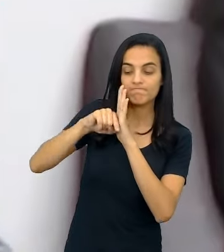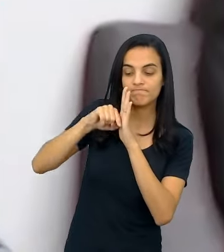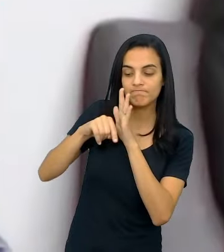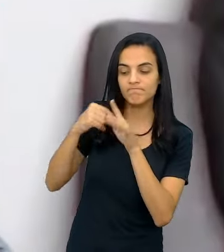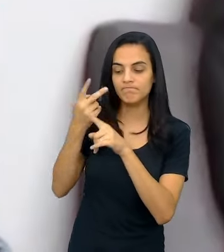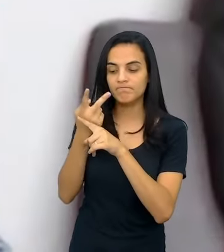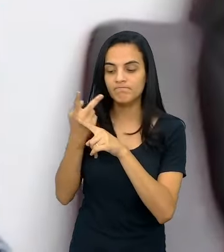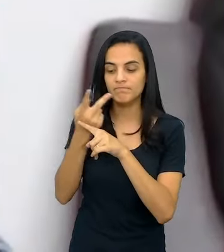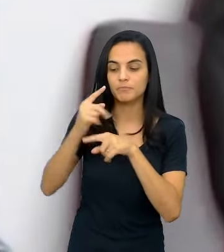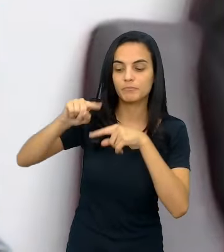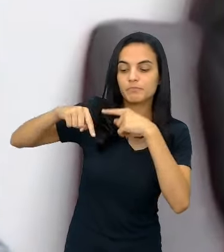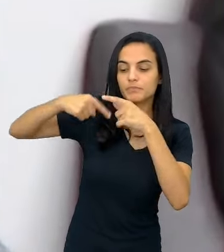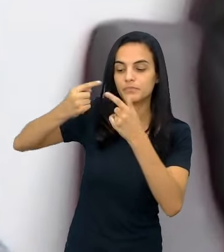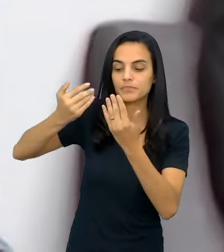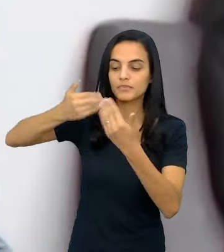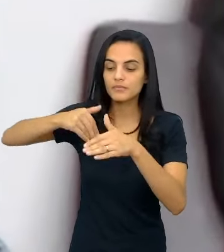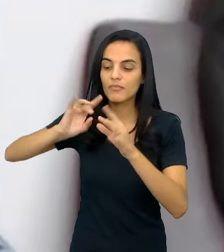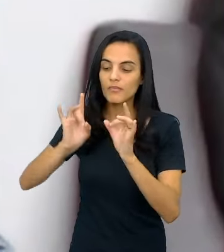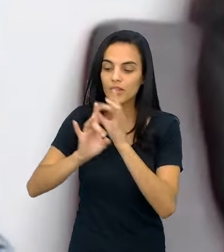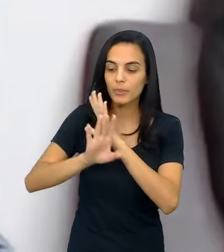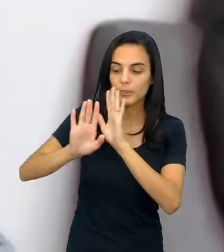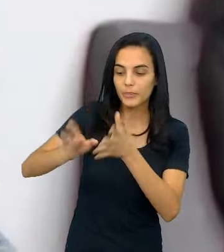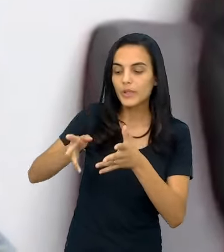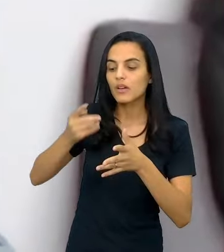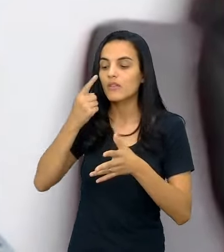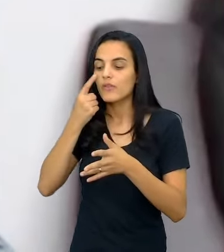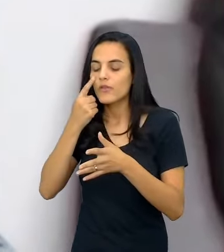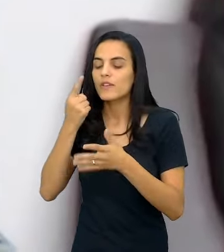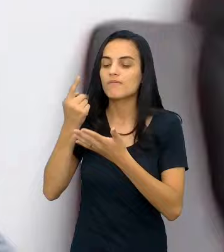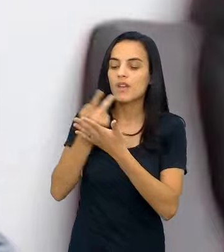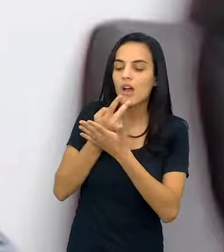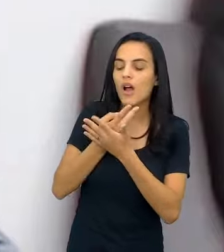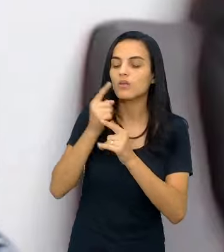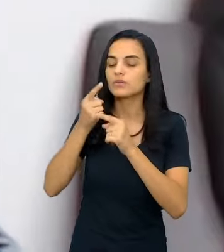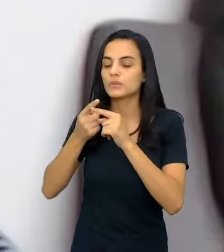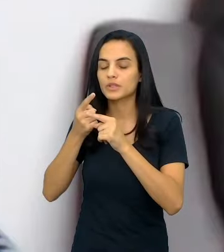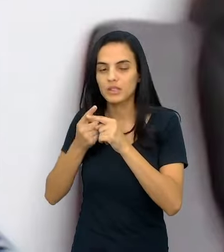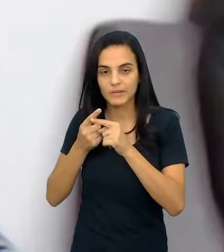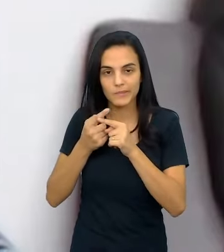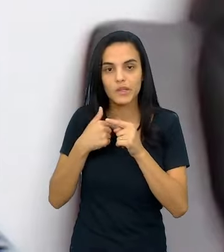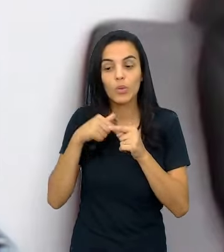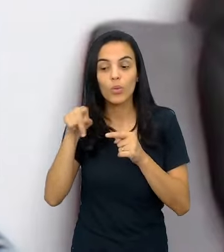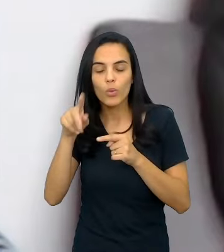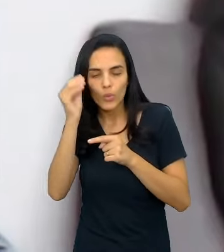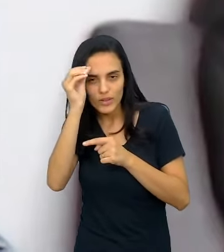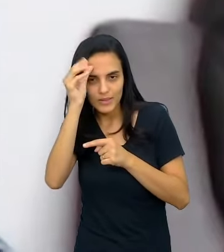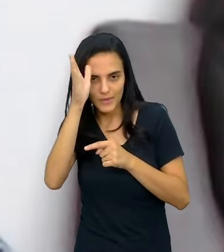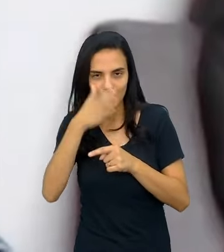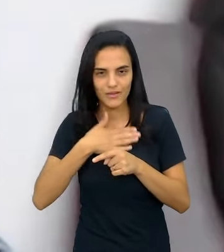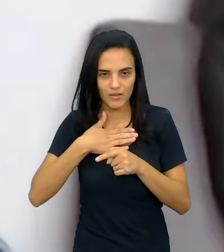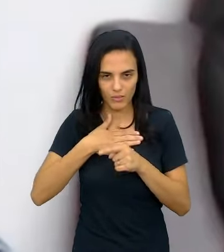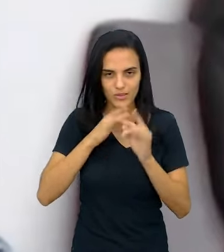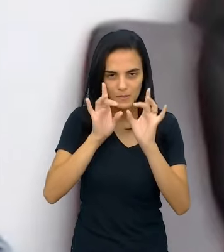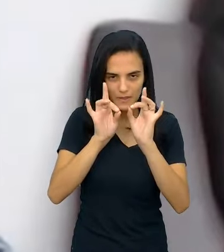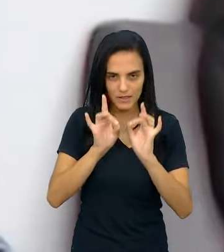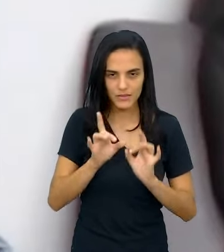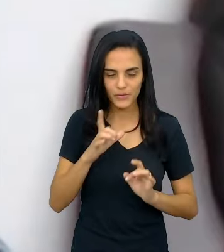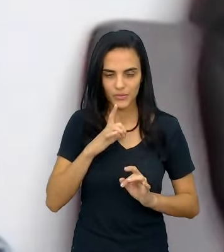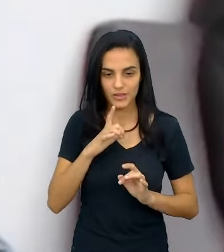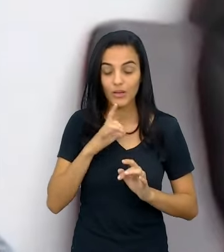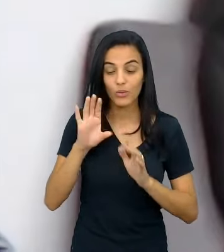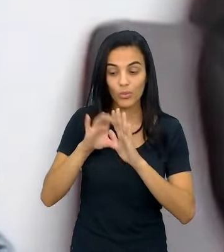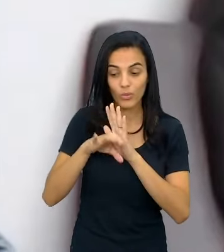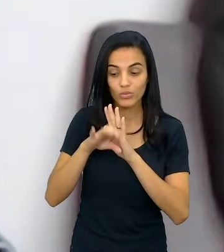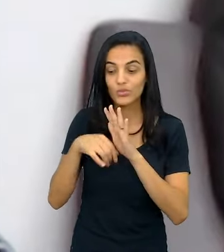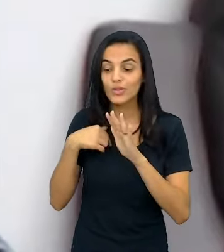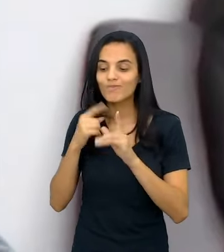um tempo, né, que eu comecei a entender que através desses erros, né, eu, com o conhecimento que eu tenho especializado daquele